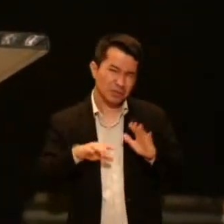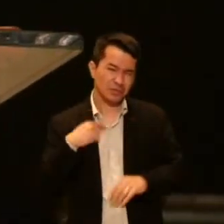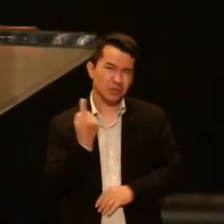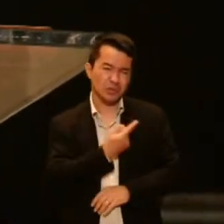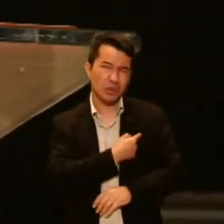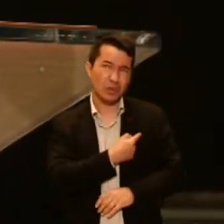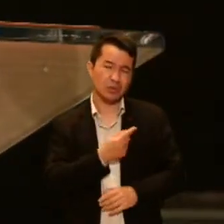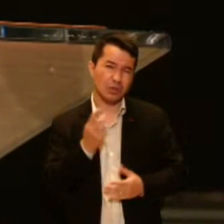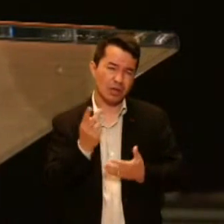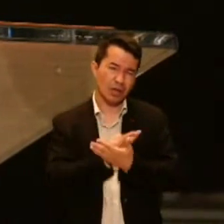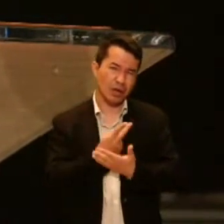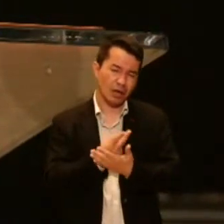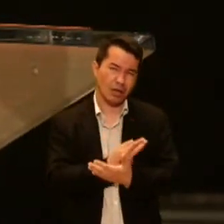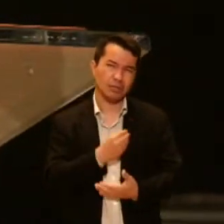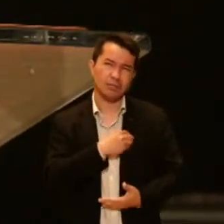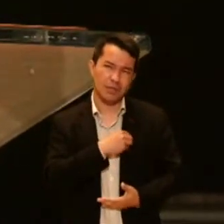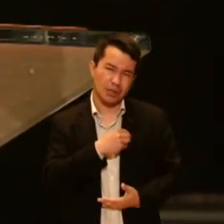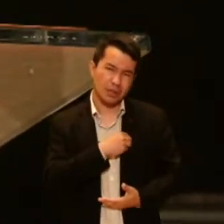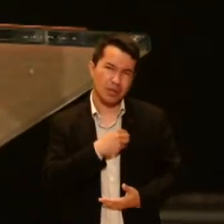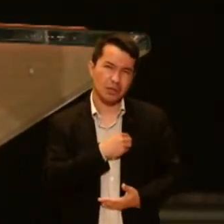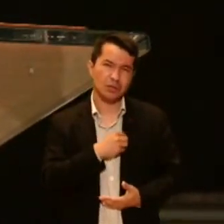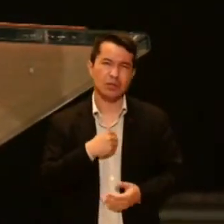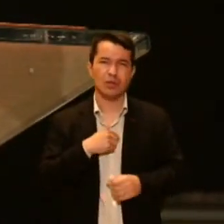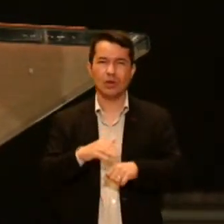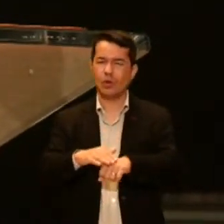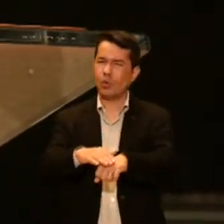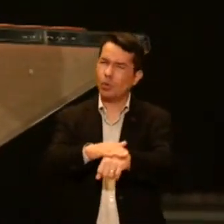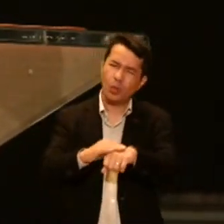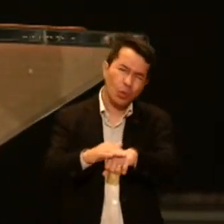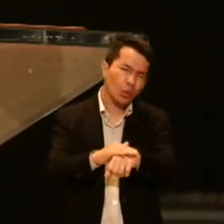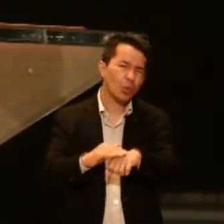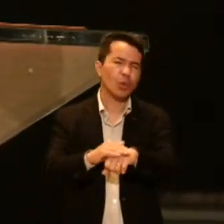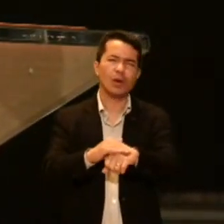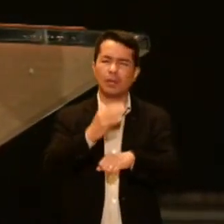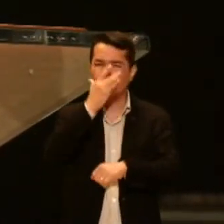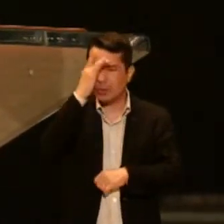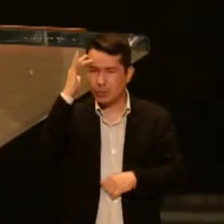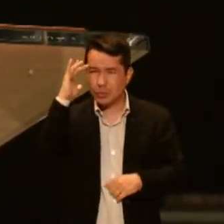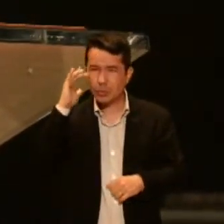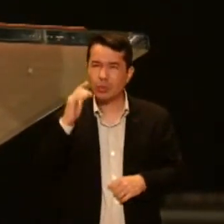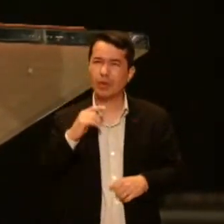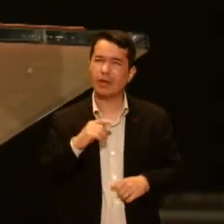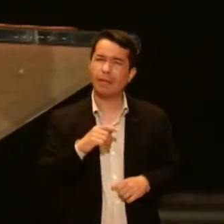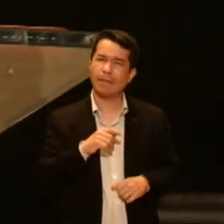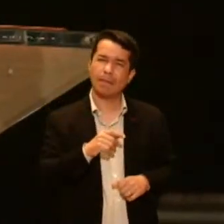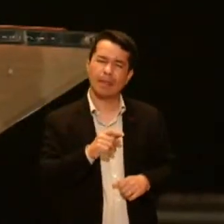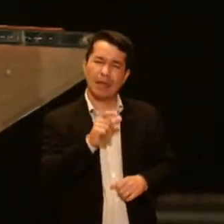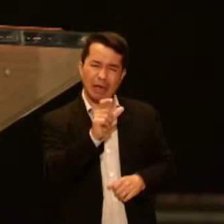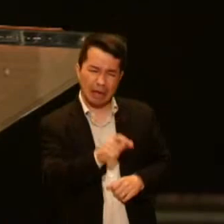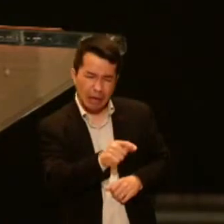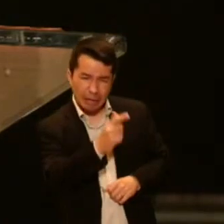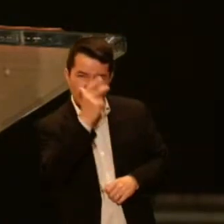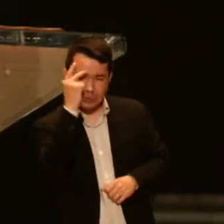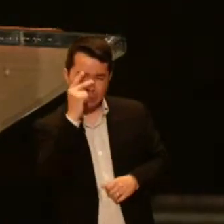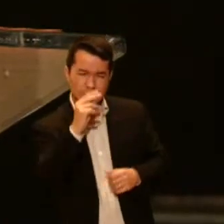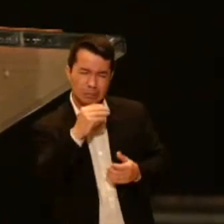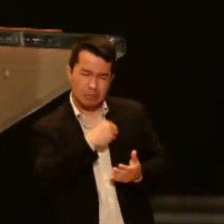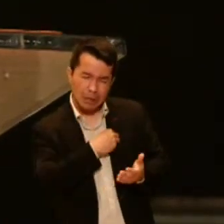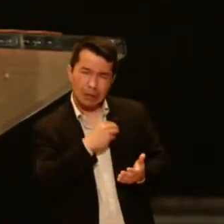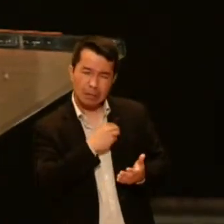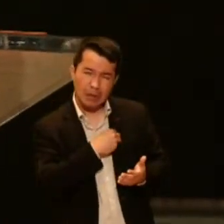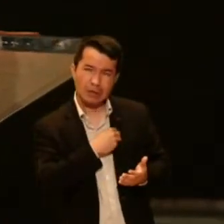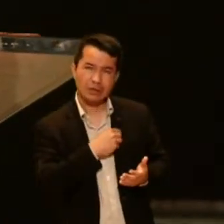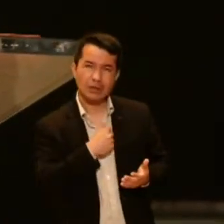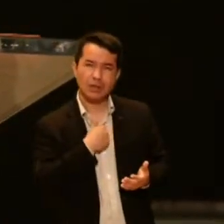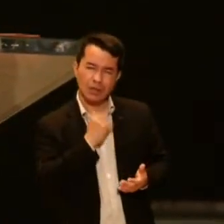erros. E eu conversava com essa pessoa foi disciplinada e por causa desse pecado. E eu